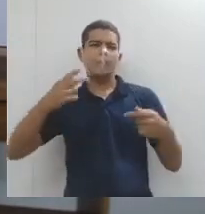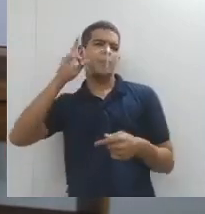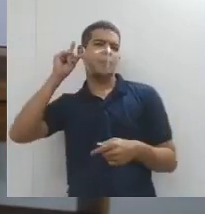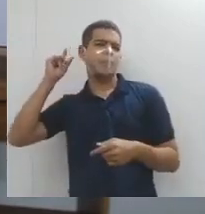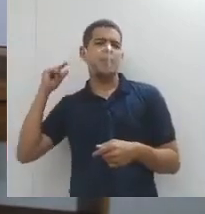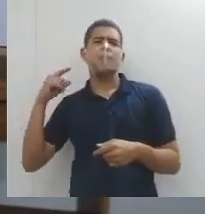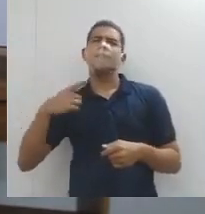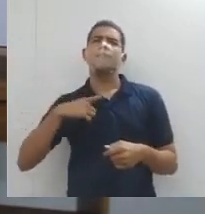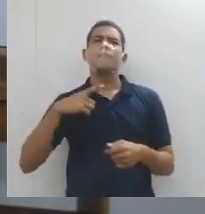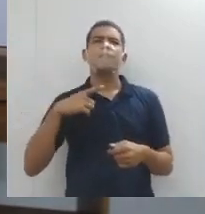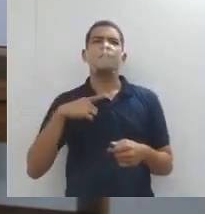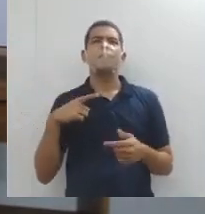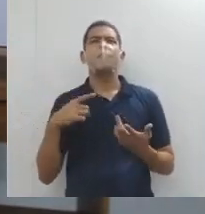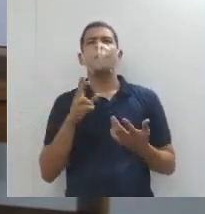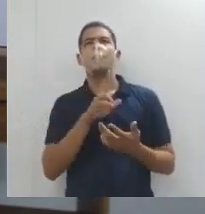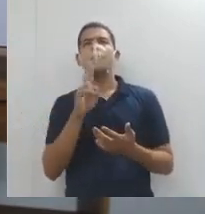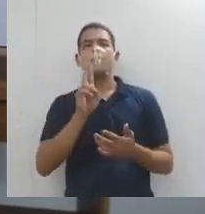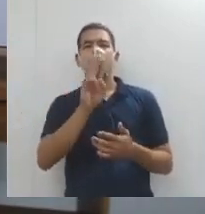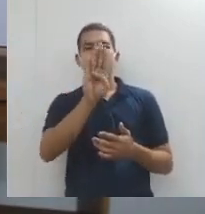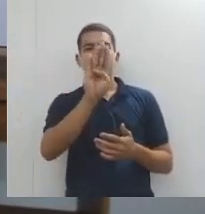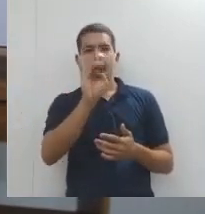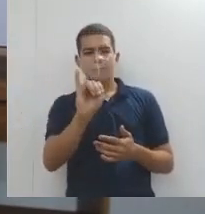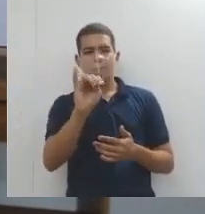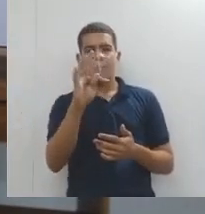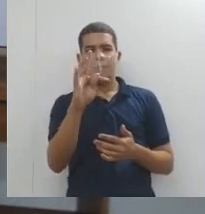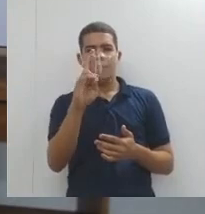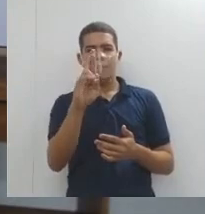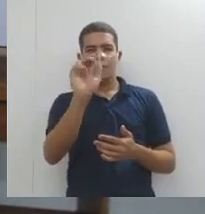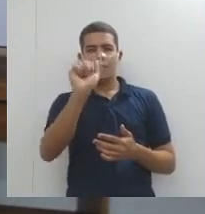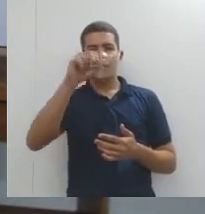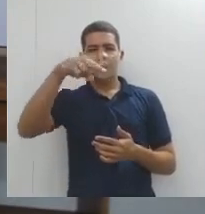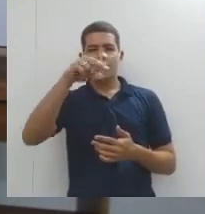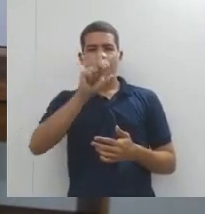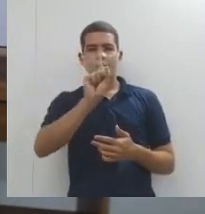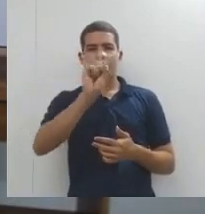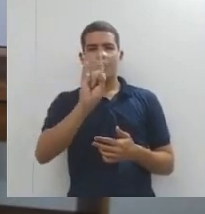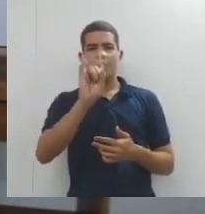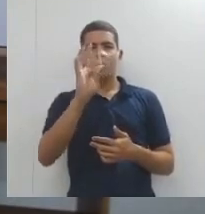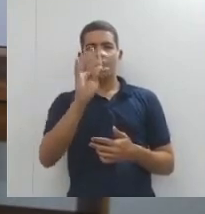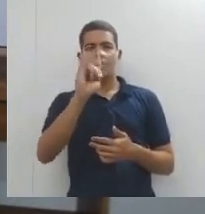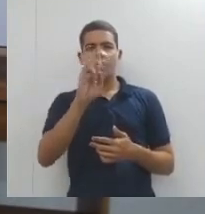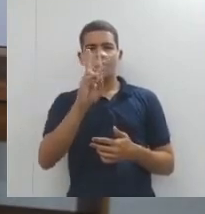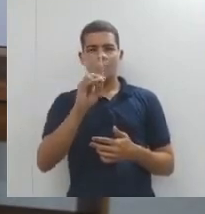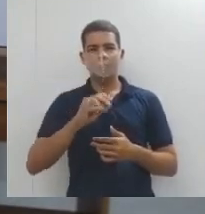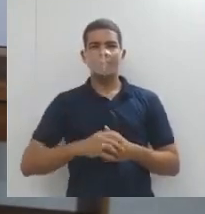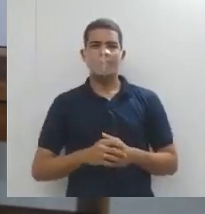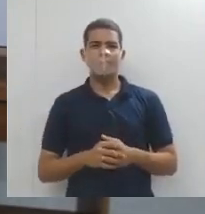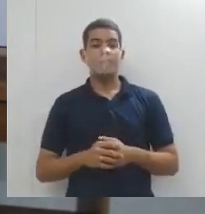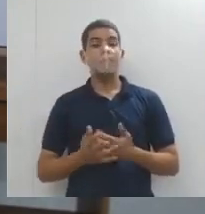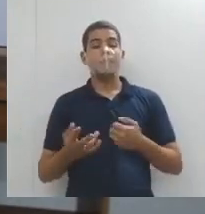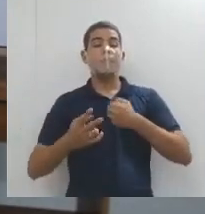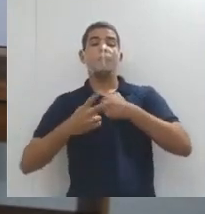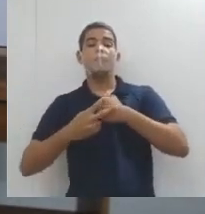assim o termo bitransitivo, tá? Mas assim, a ideia é de que esse verbo ele